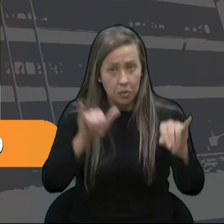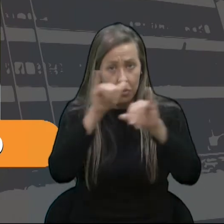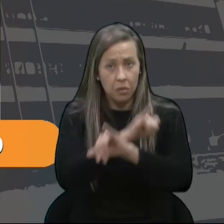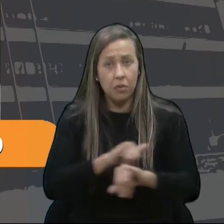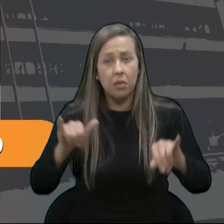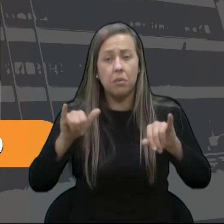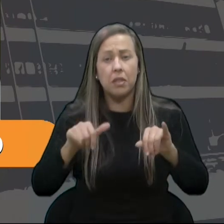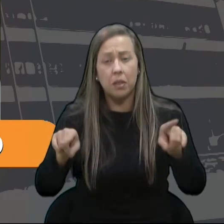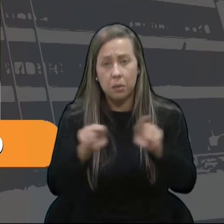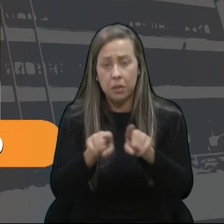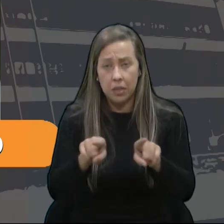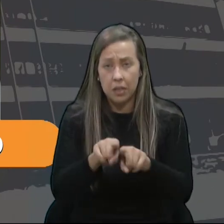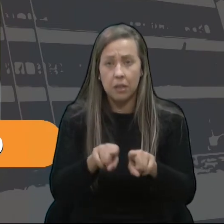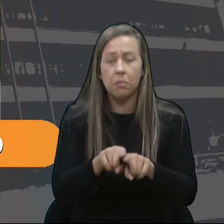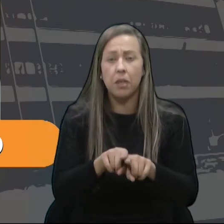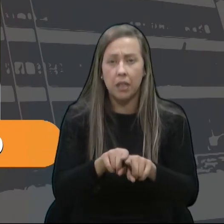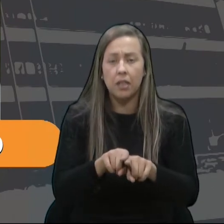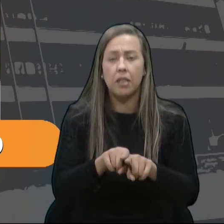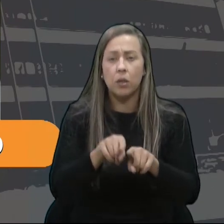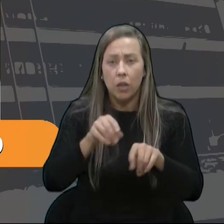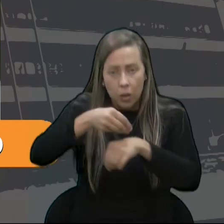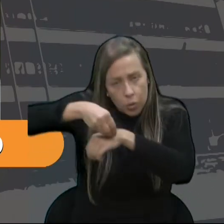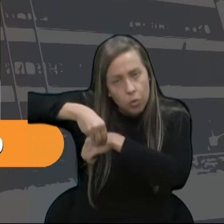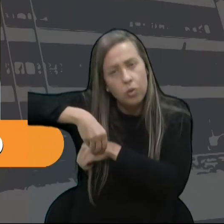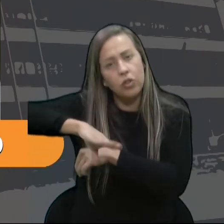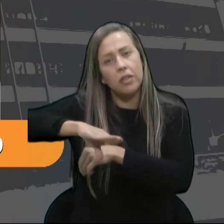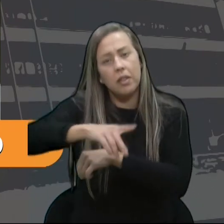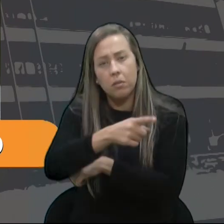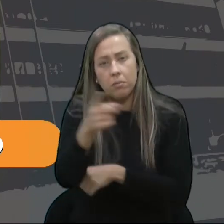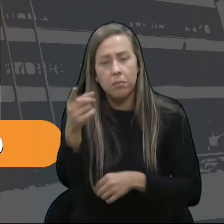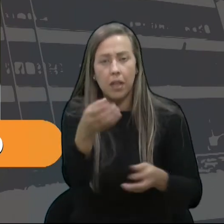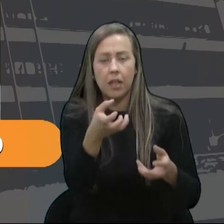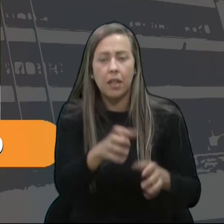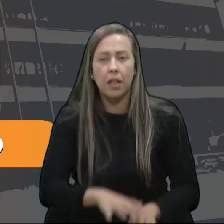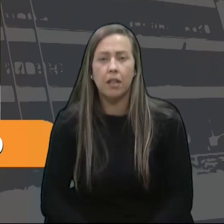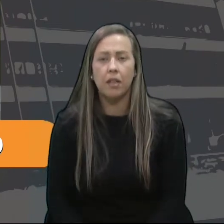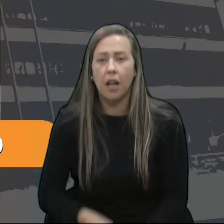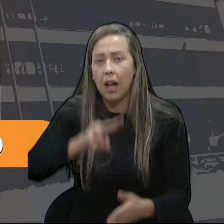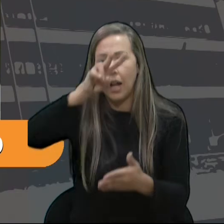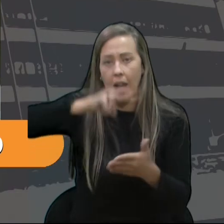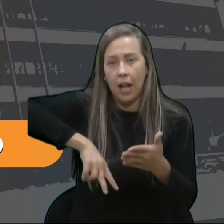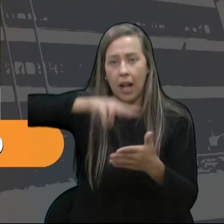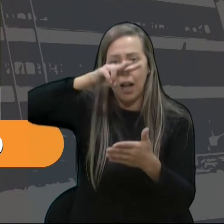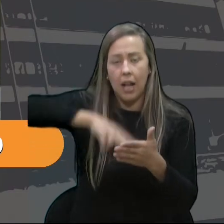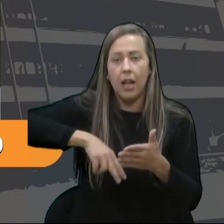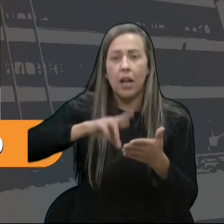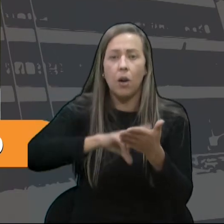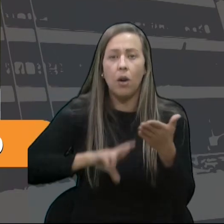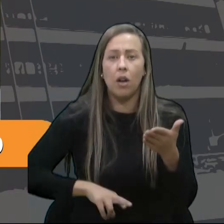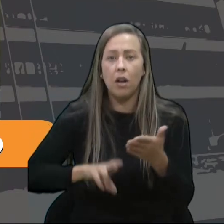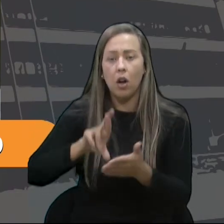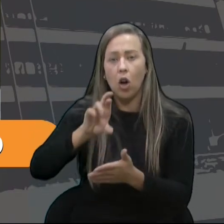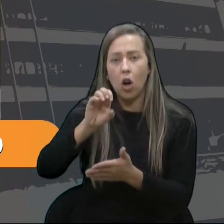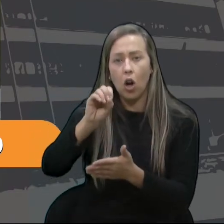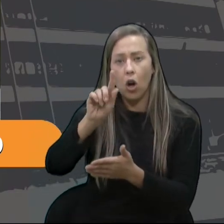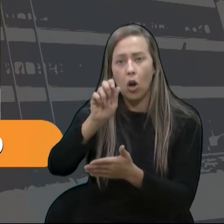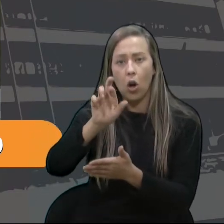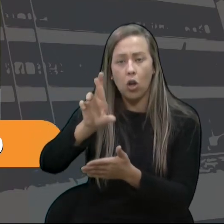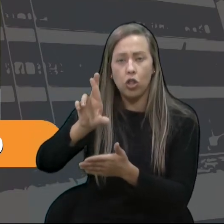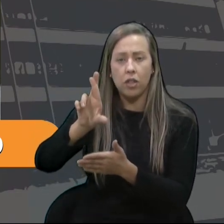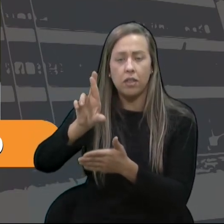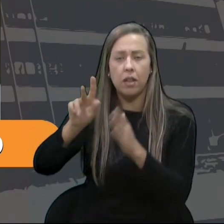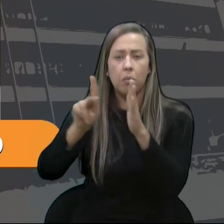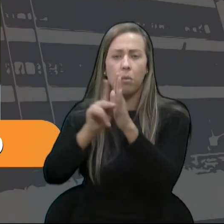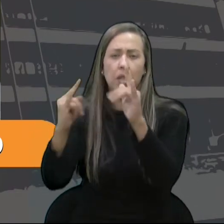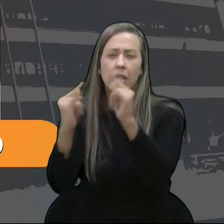informação e até essa sugestão, né, para quem queira, ler esse relatório do Reuters Institute.